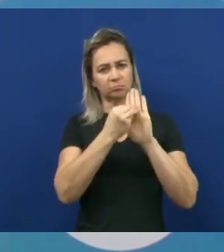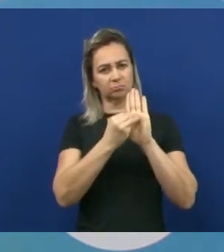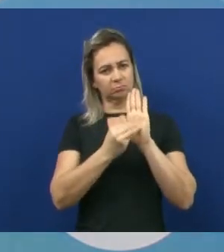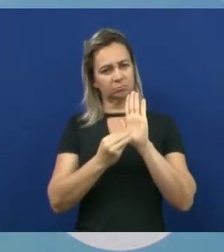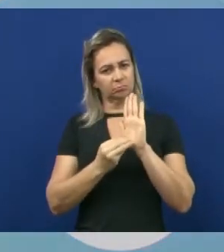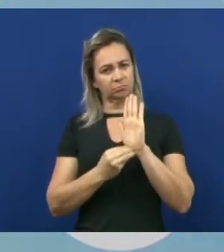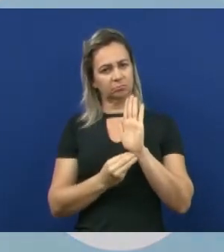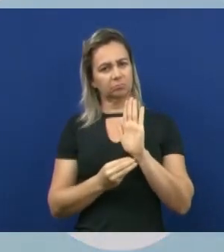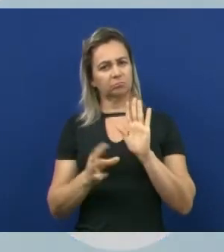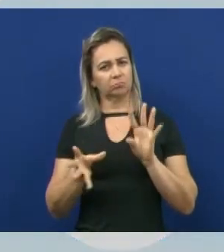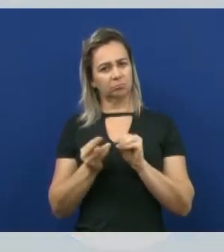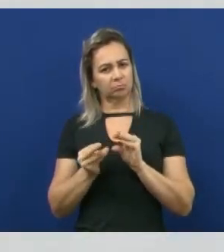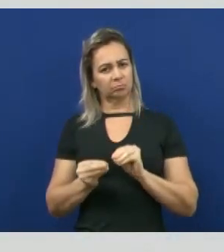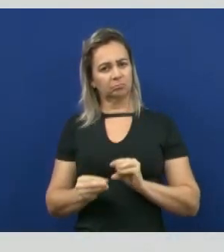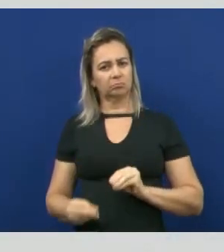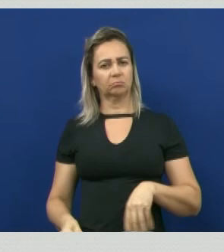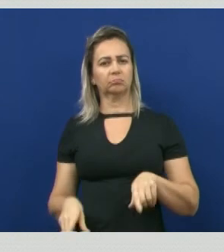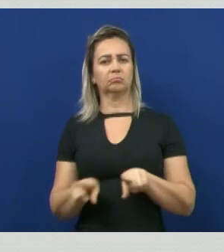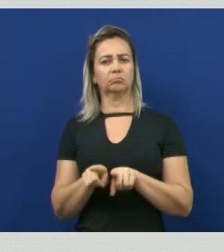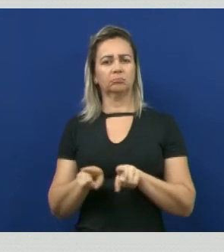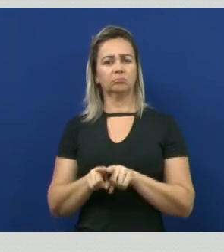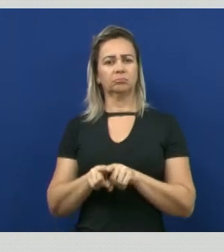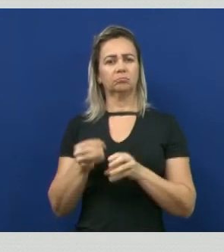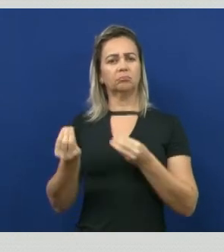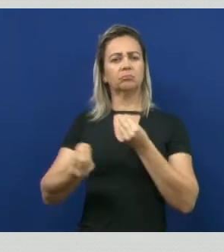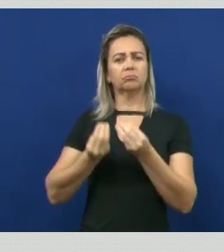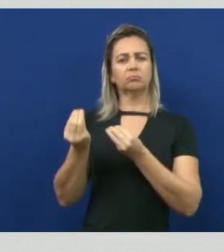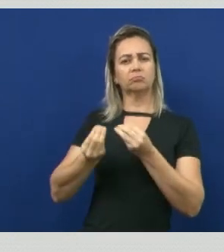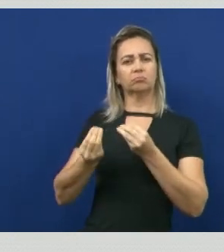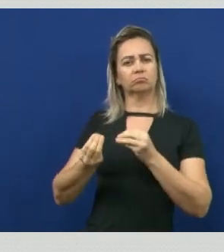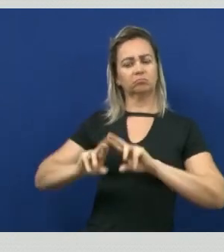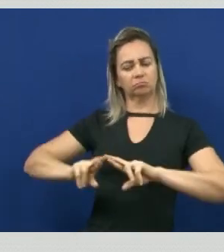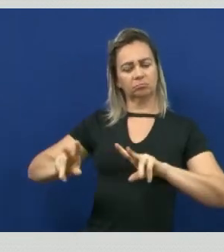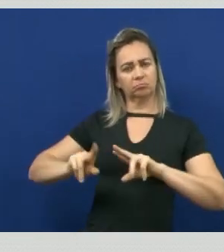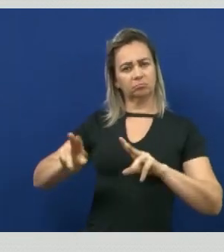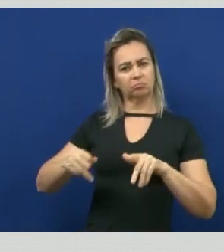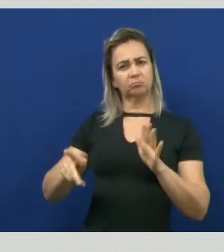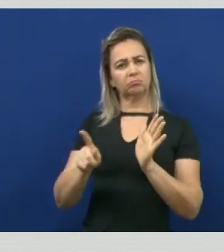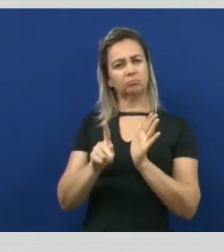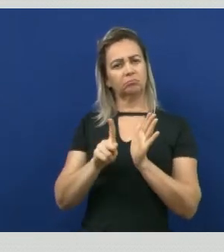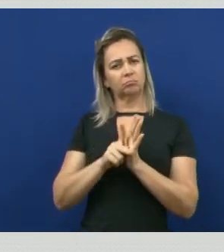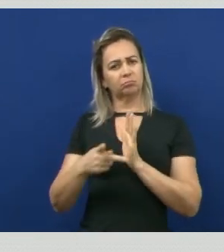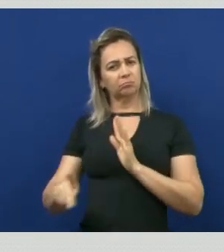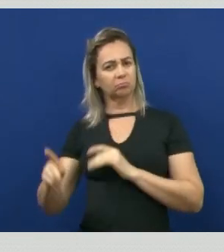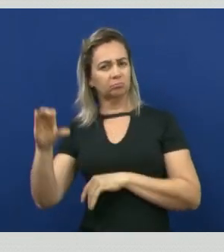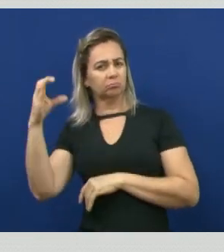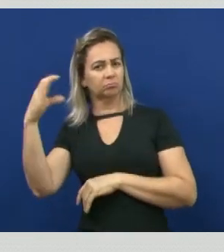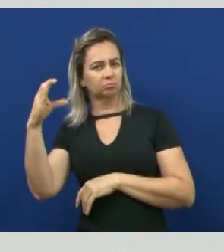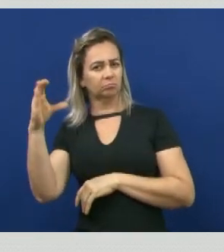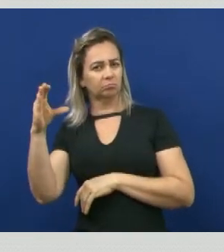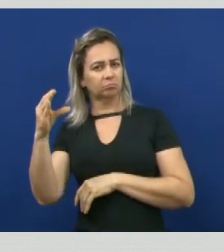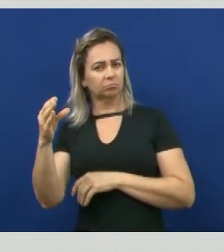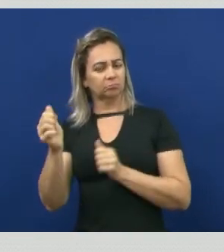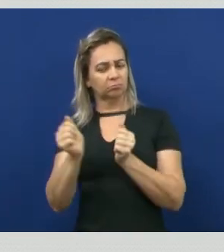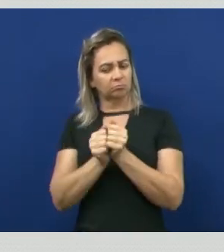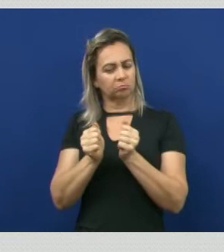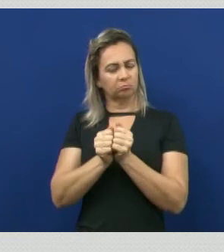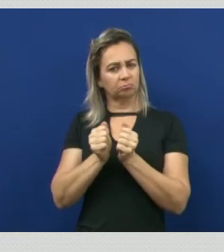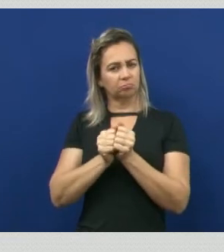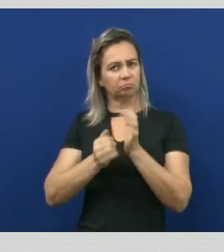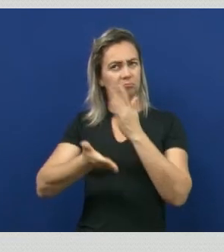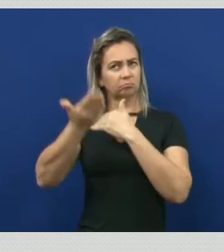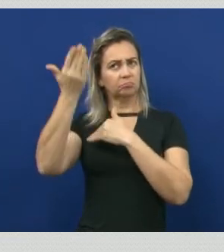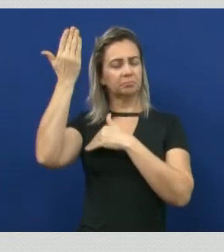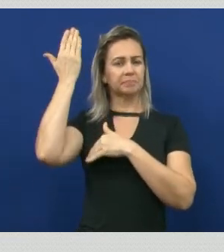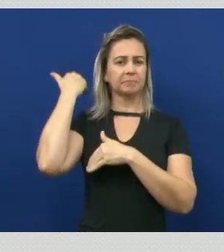fazer esquemas relacionando o papel da ciência na construção do pensamento ao longo dos anos. Então, é uma atividade que vocês